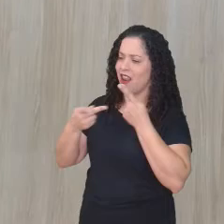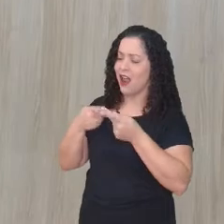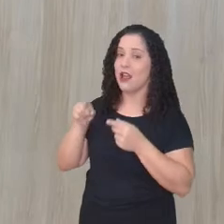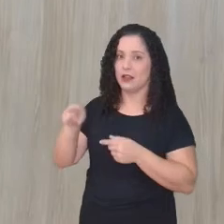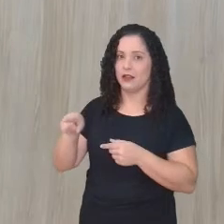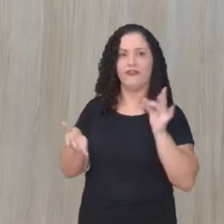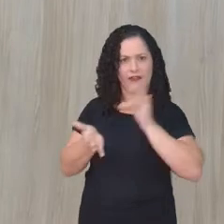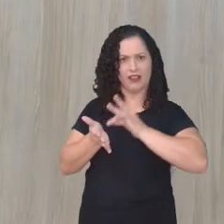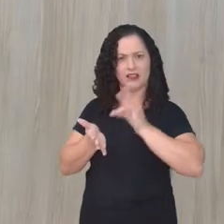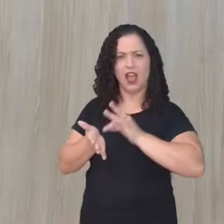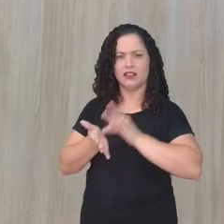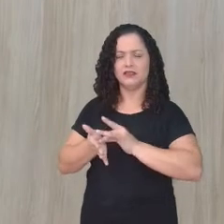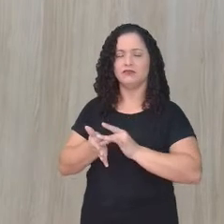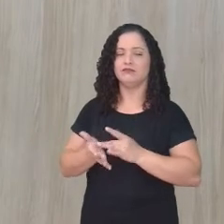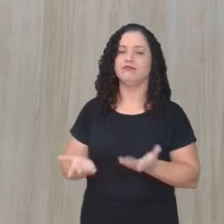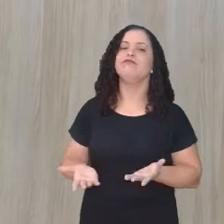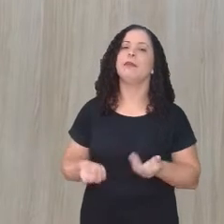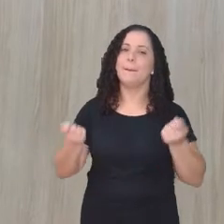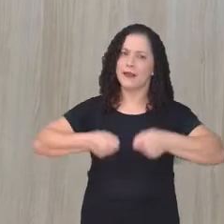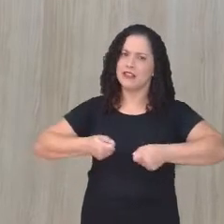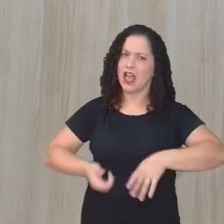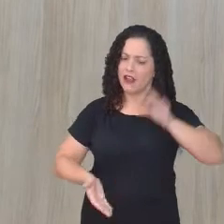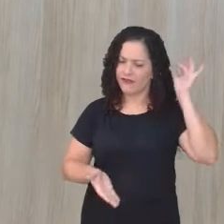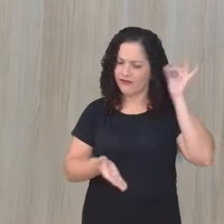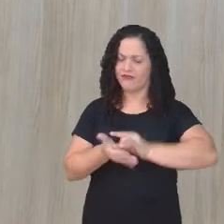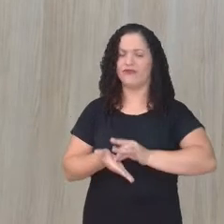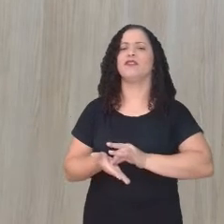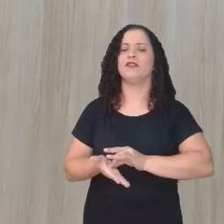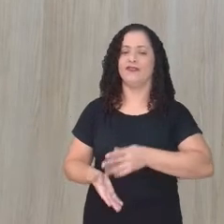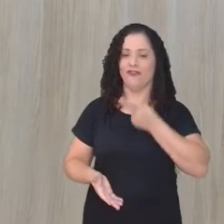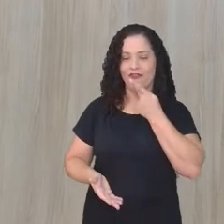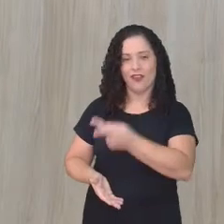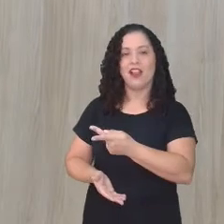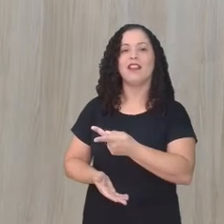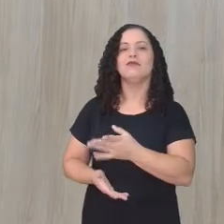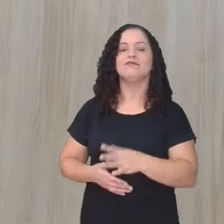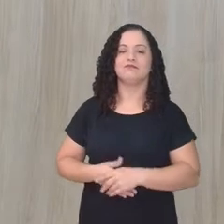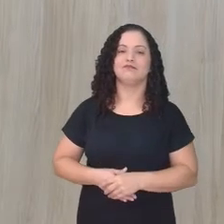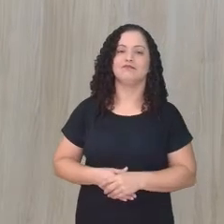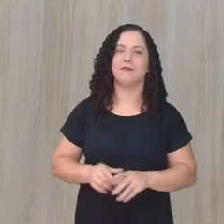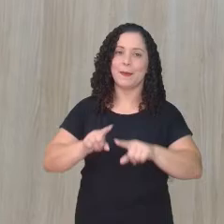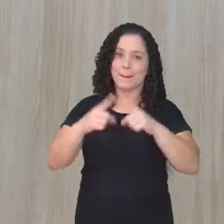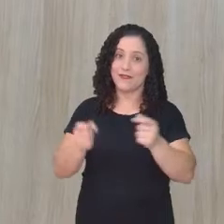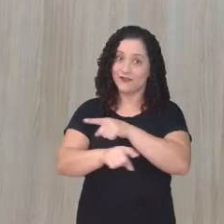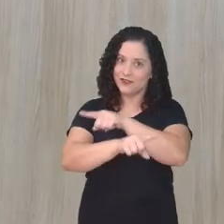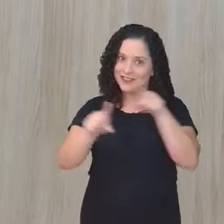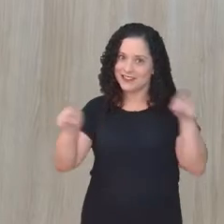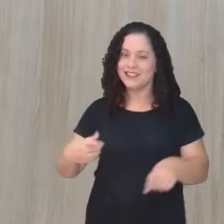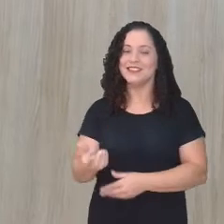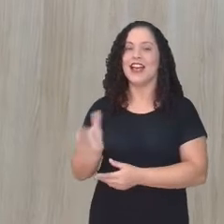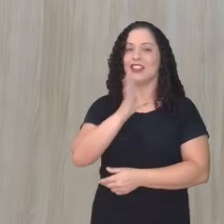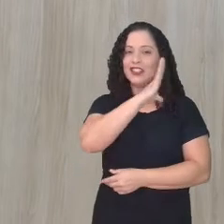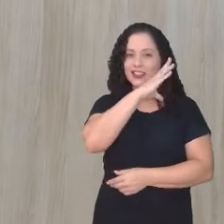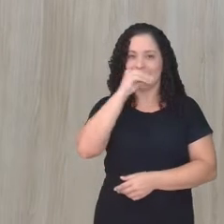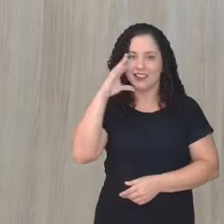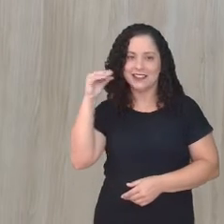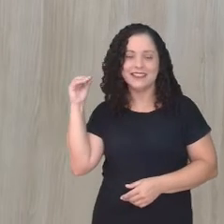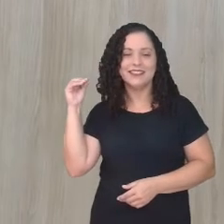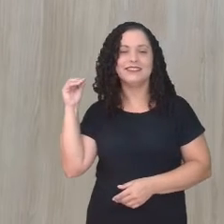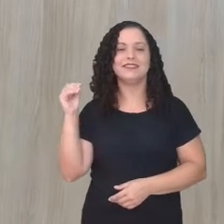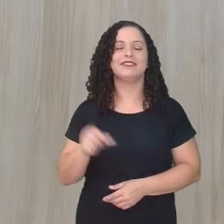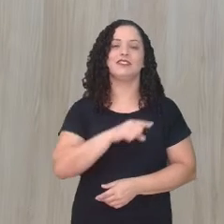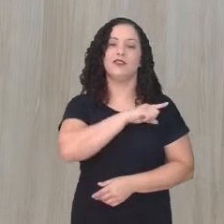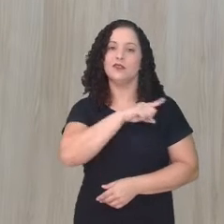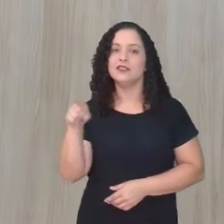ouvir, não é? Nem sempre fazemos isso. Mas aí, sexto ano, não é? Vocês são adolescentes. E isso faz parte